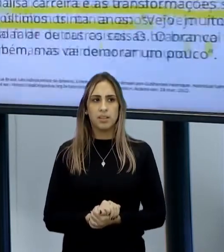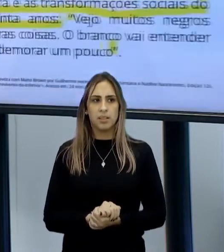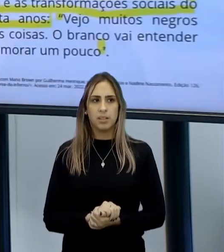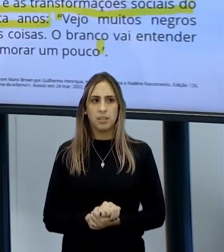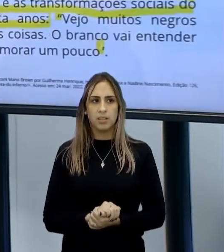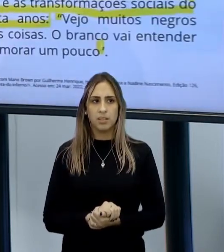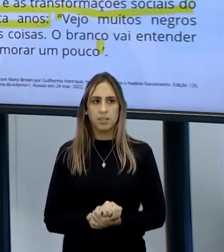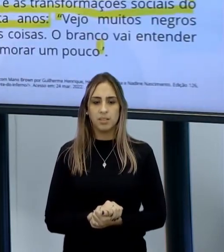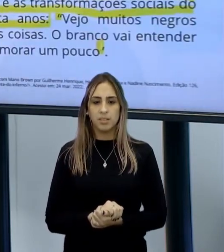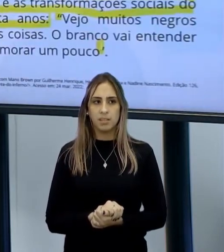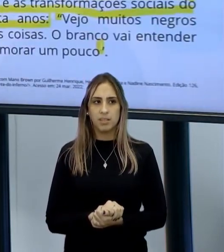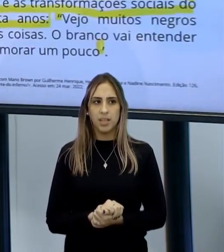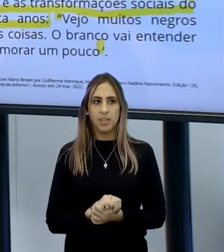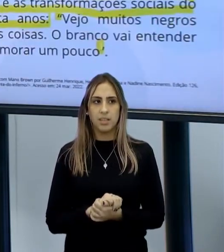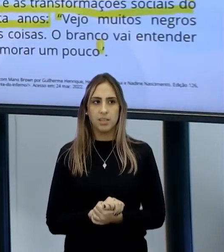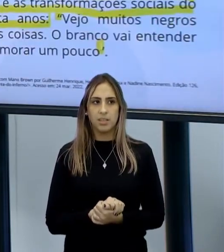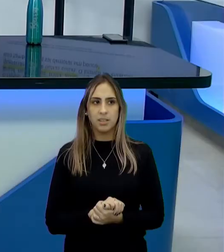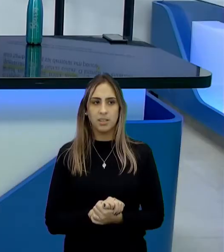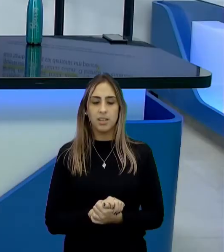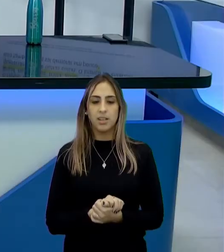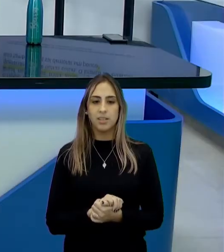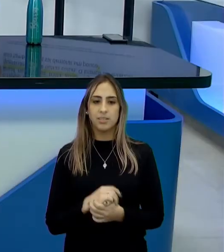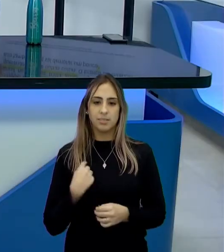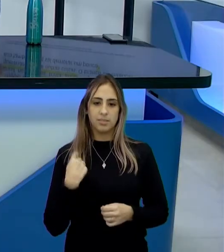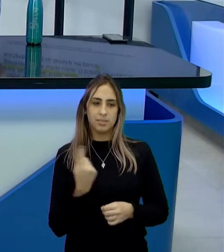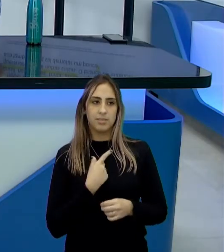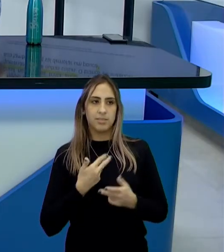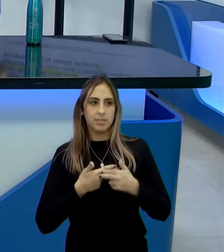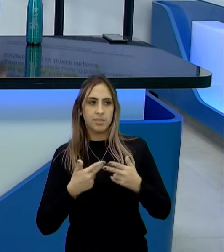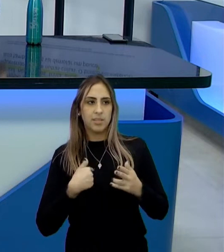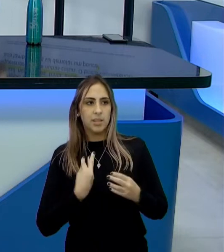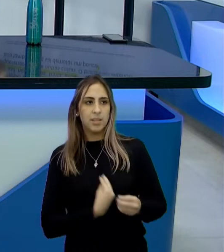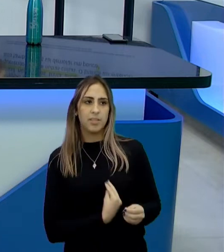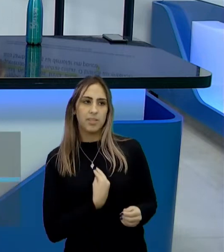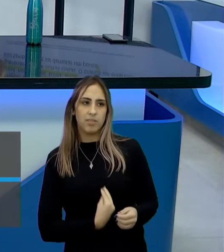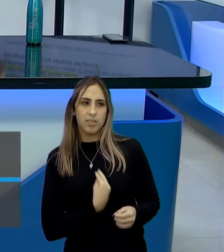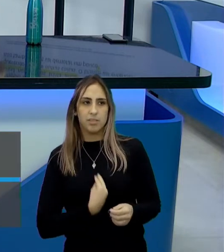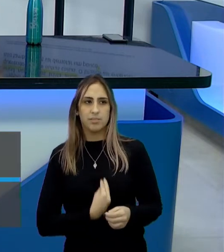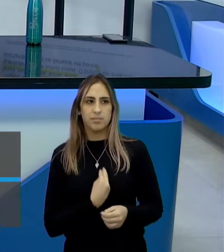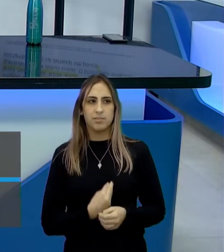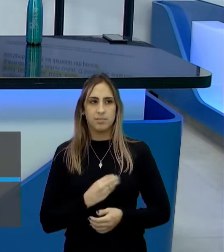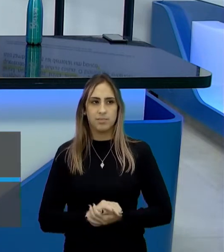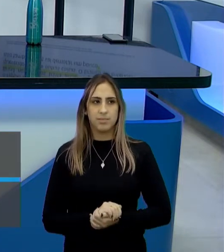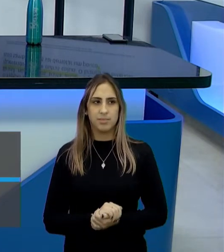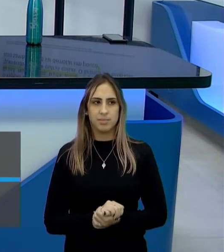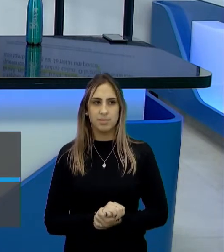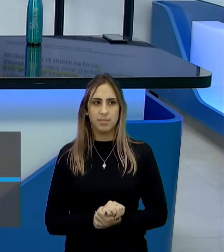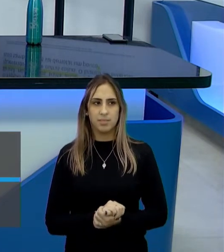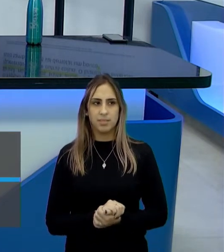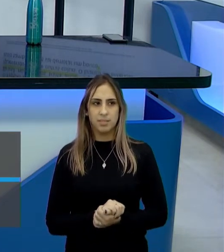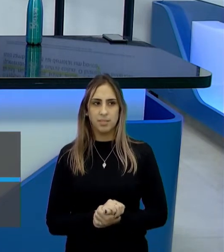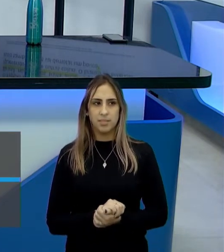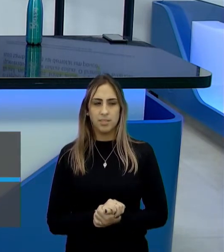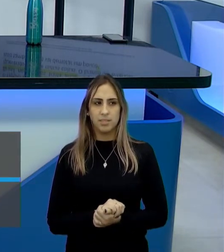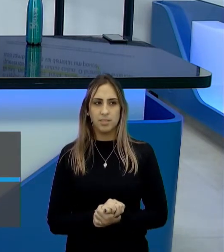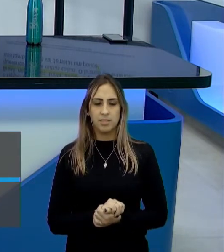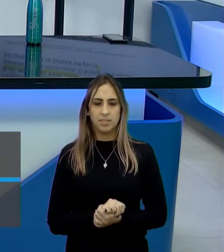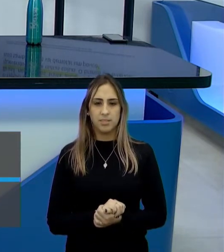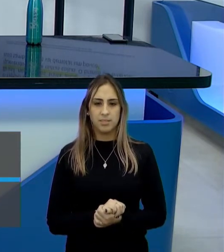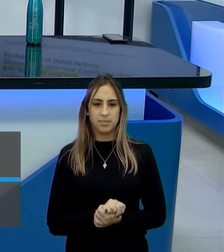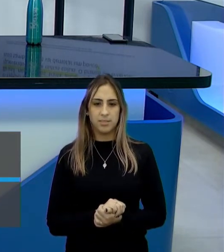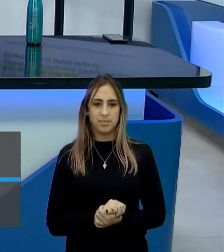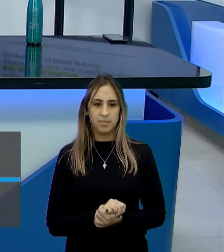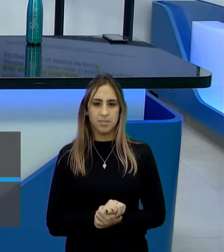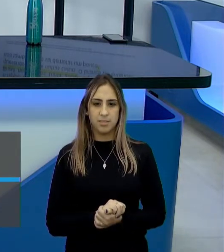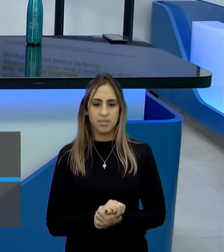a minha vivência? Estou até arrepiada. Como é que eu marco a minha vivência ali? É isso que eu tenho para oferecer e eu vou mostrar com a minha música.